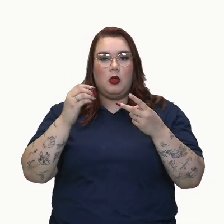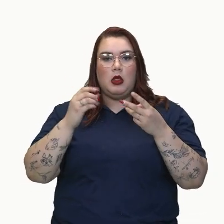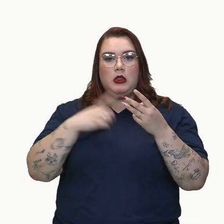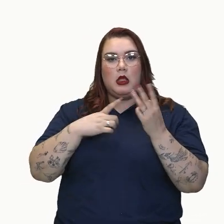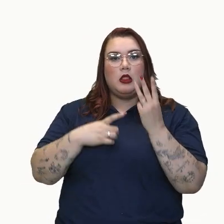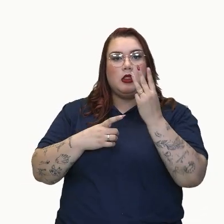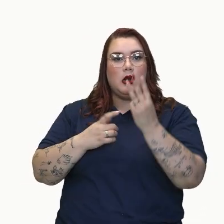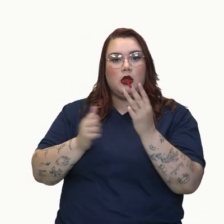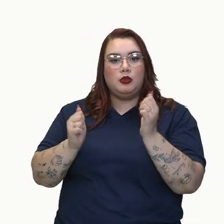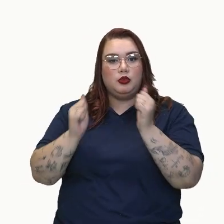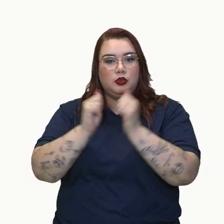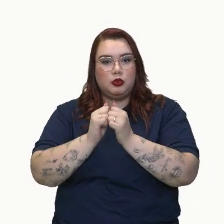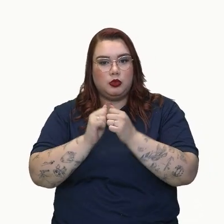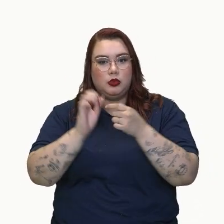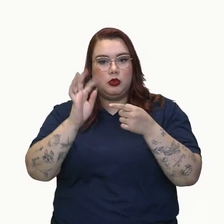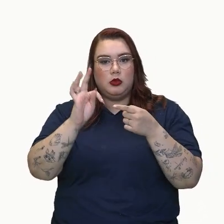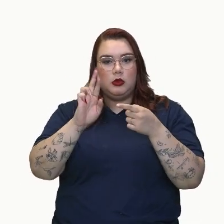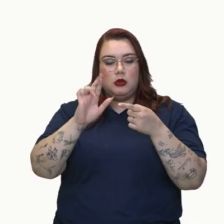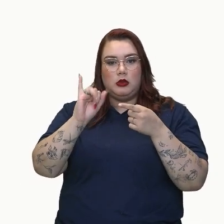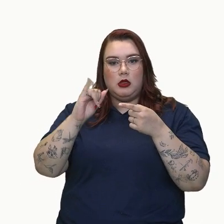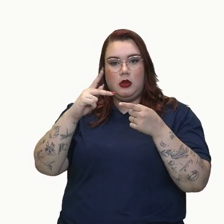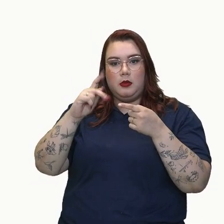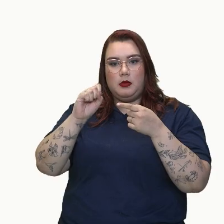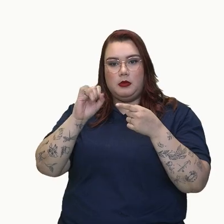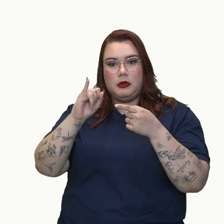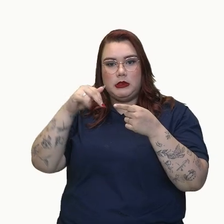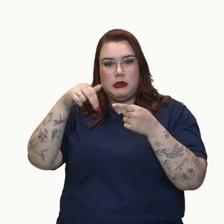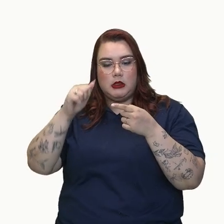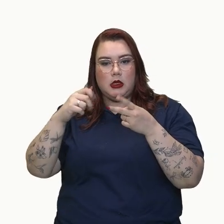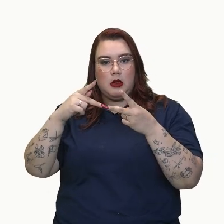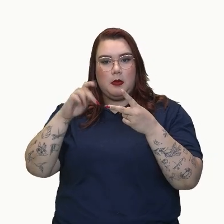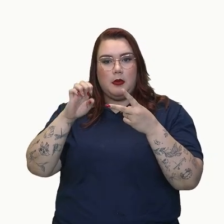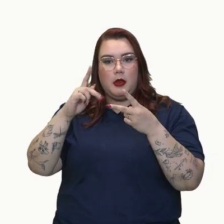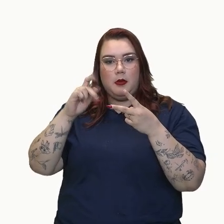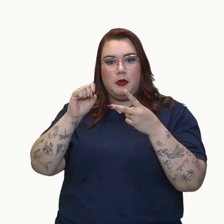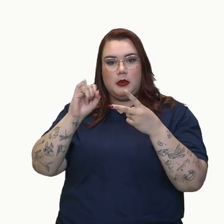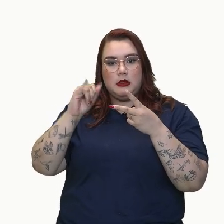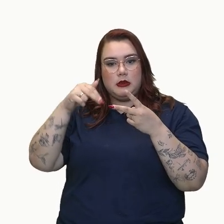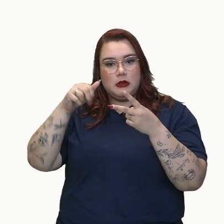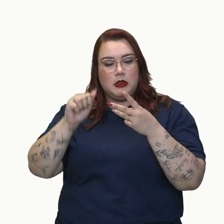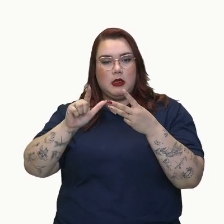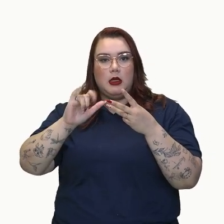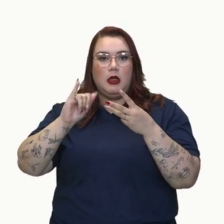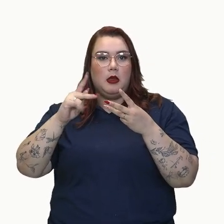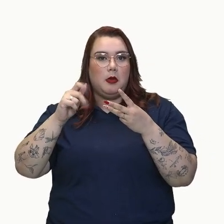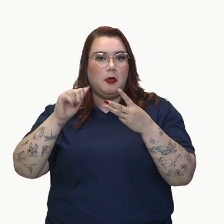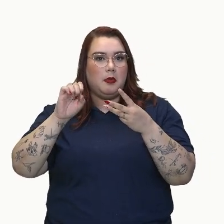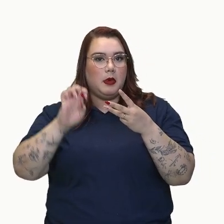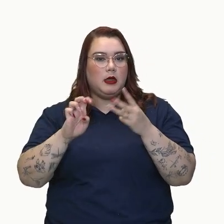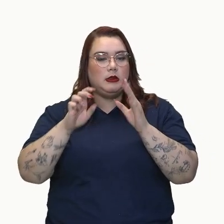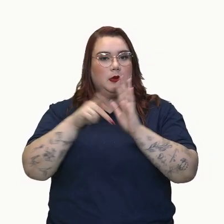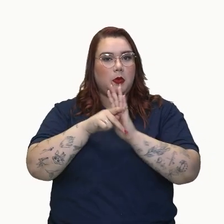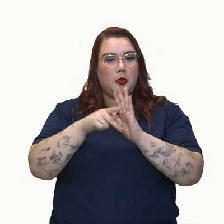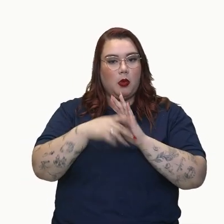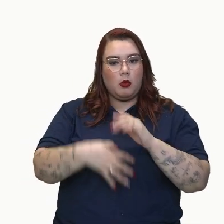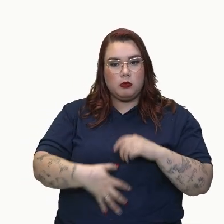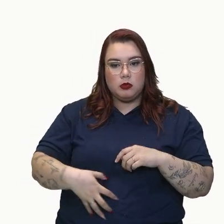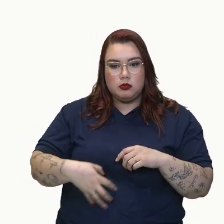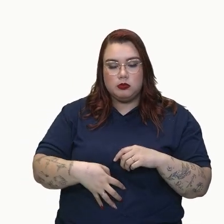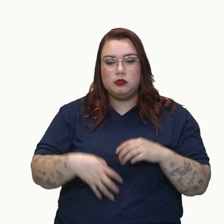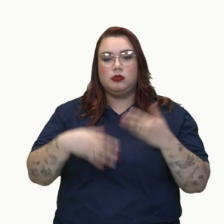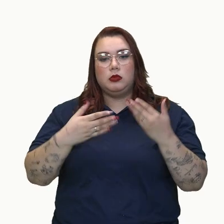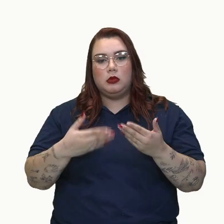a tripsina quanto a pepsina para proteínas e a lipase para gorduras, né? Então é